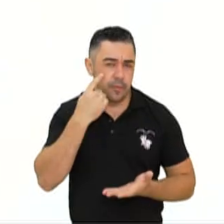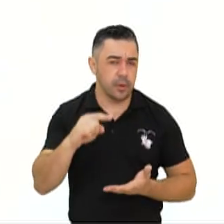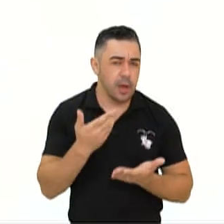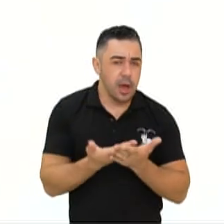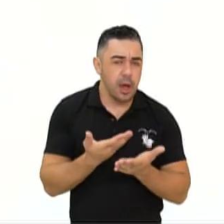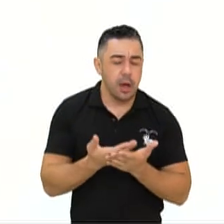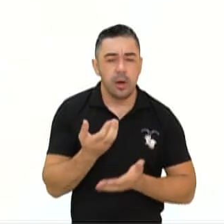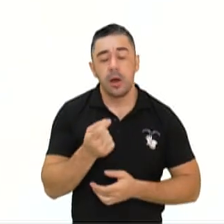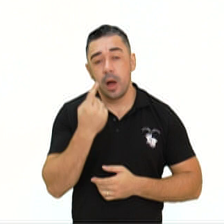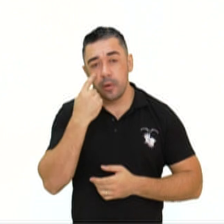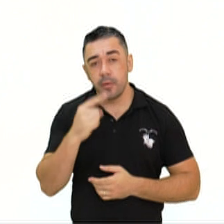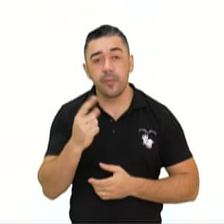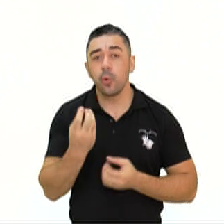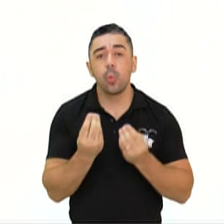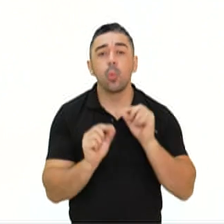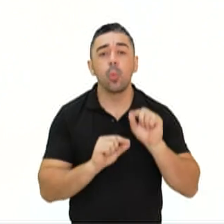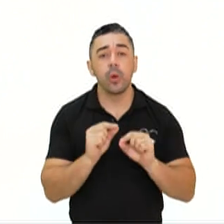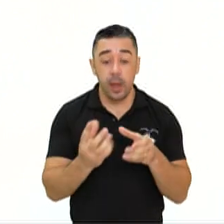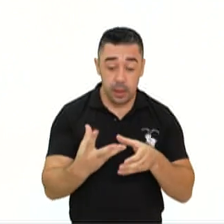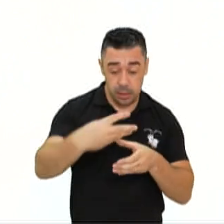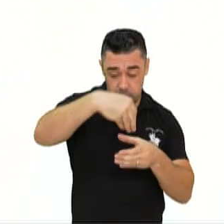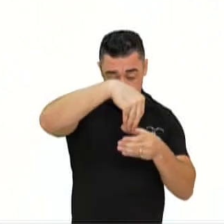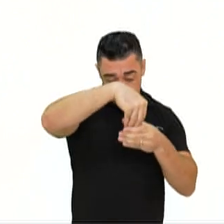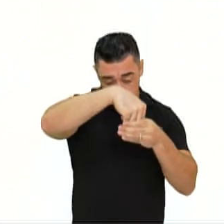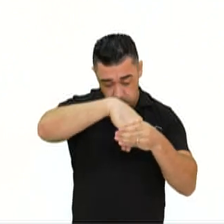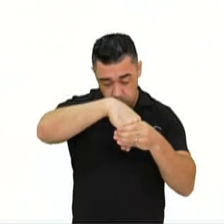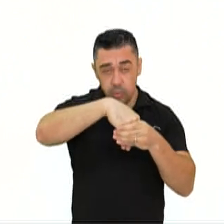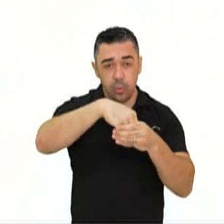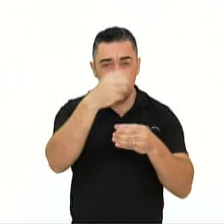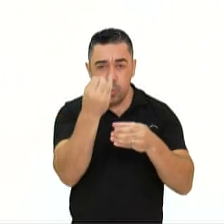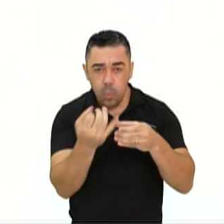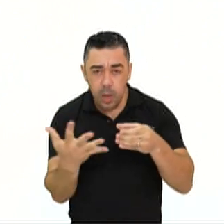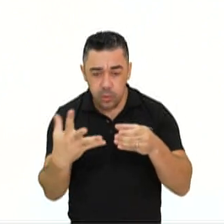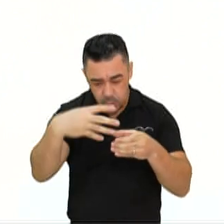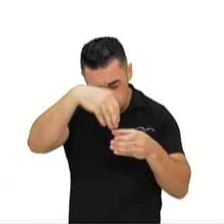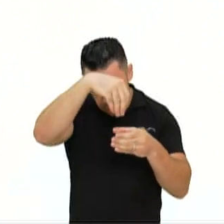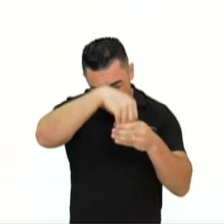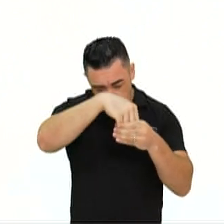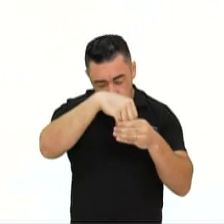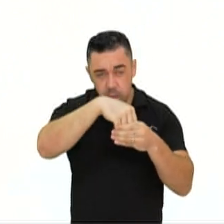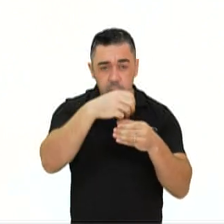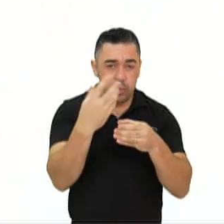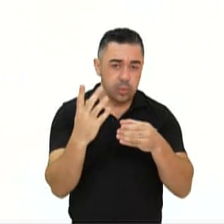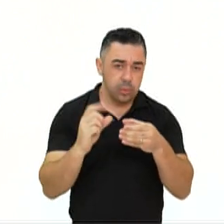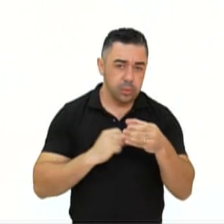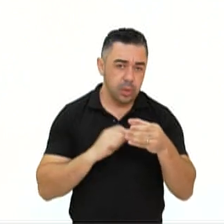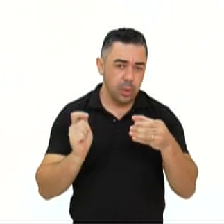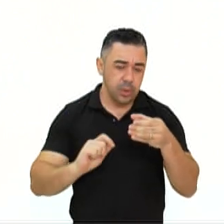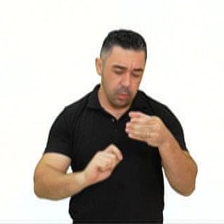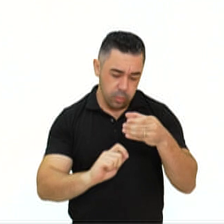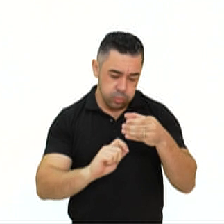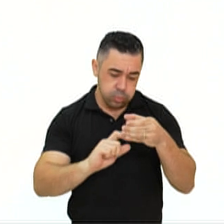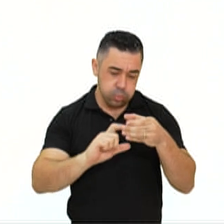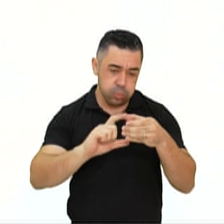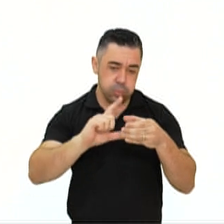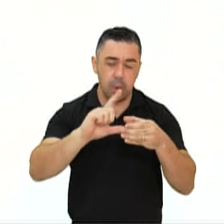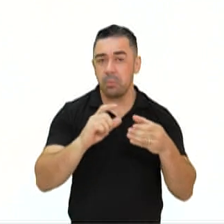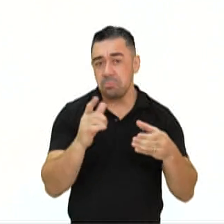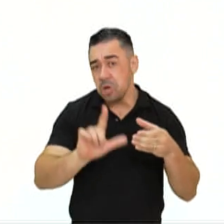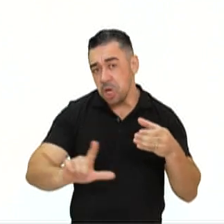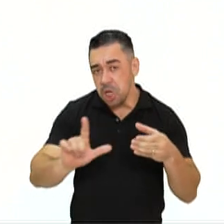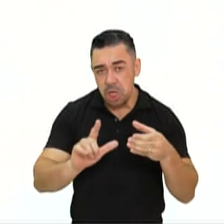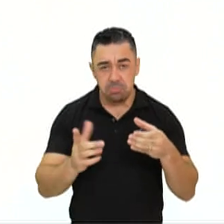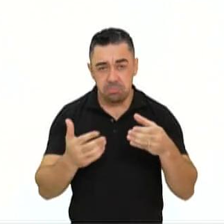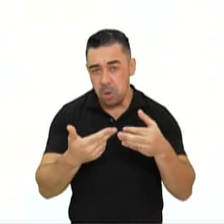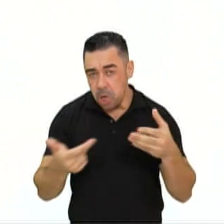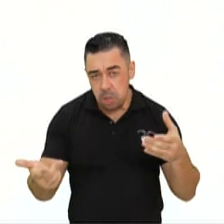o volume de um cilindro. O que significa o volume de um cilindro? Quanto de conteúdo eu posso colocar dentro desse